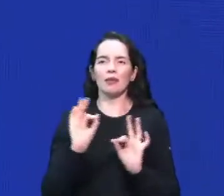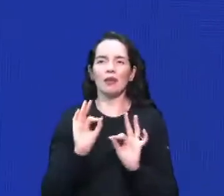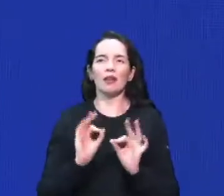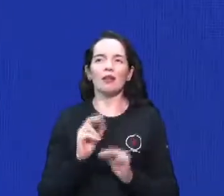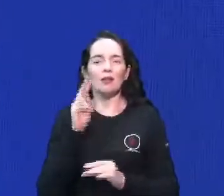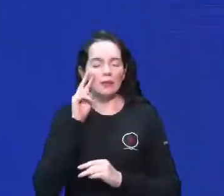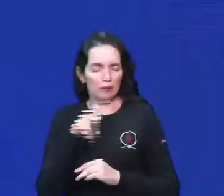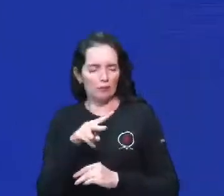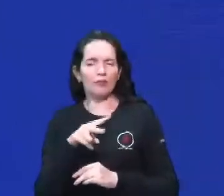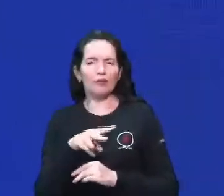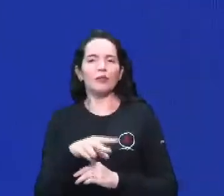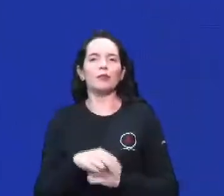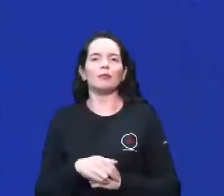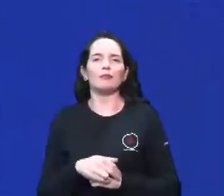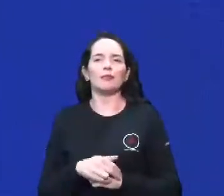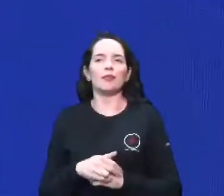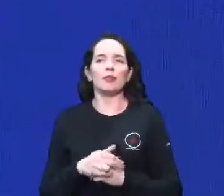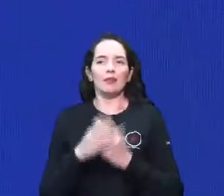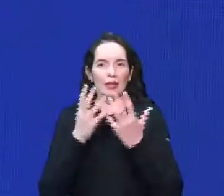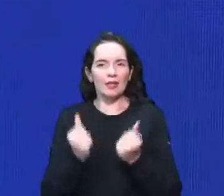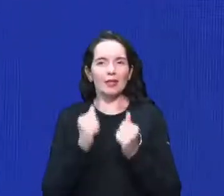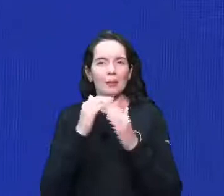vai receber mais do que pediu.